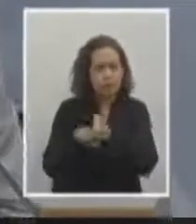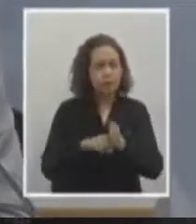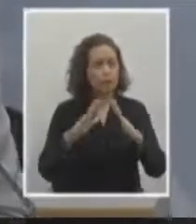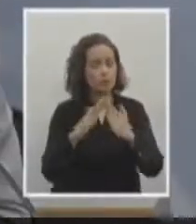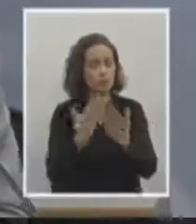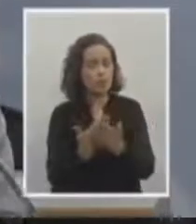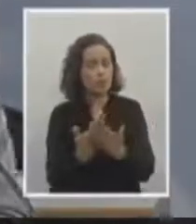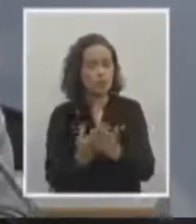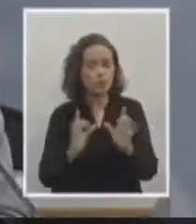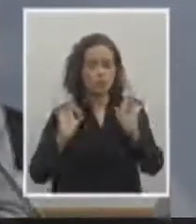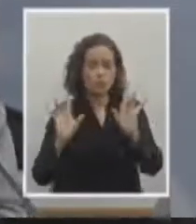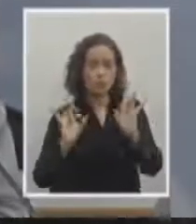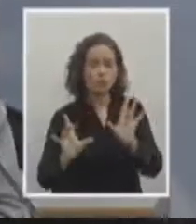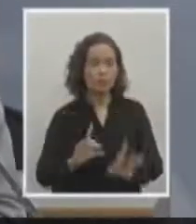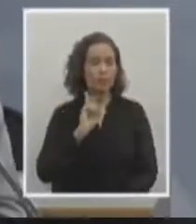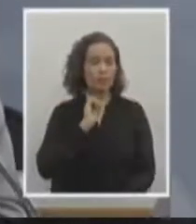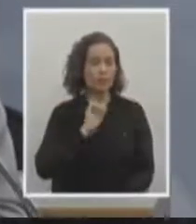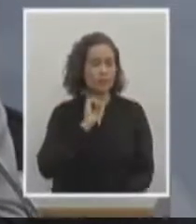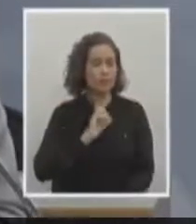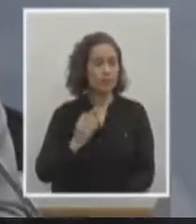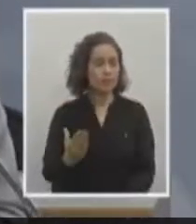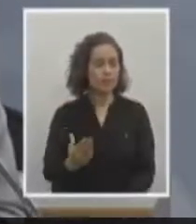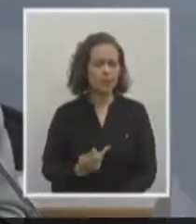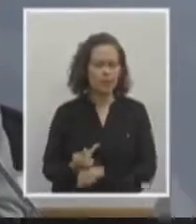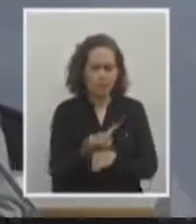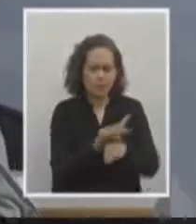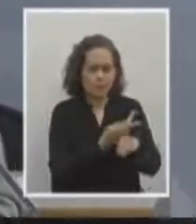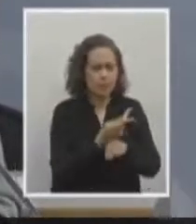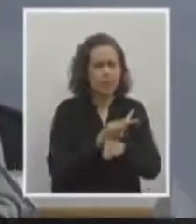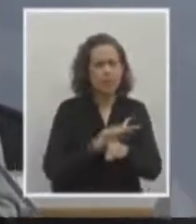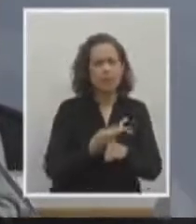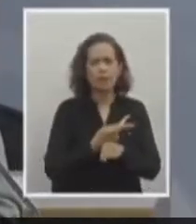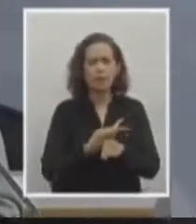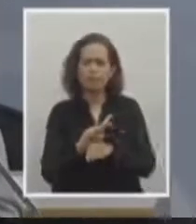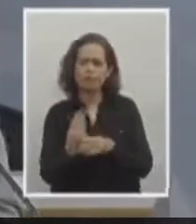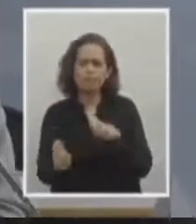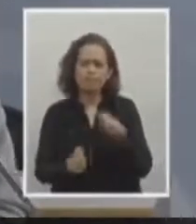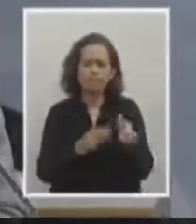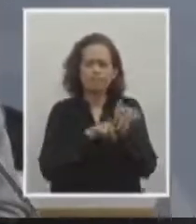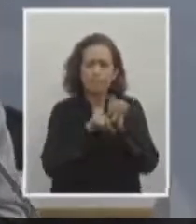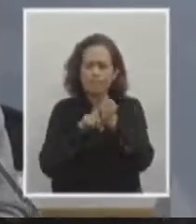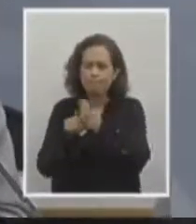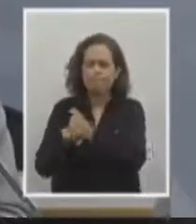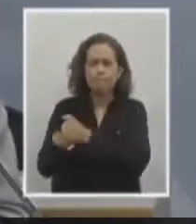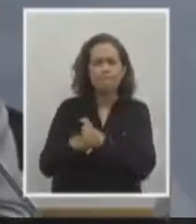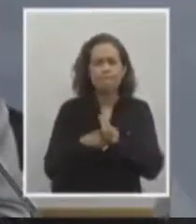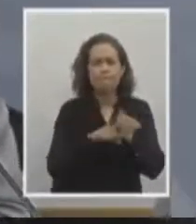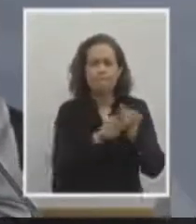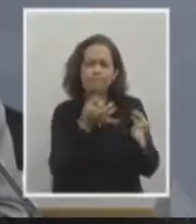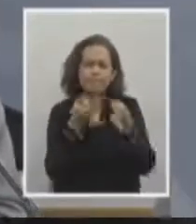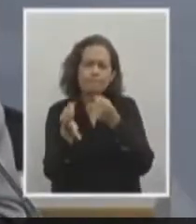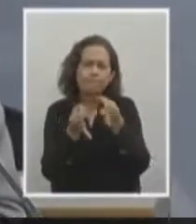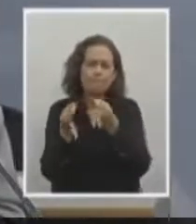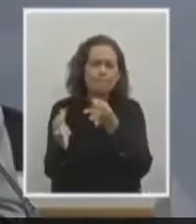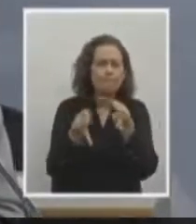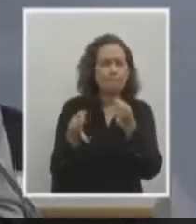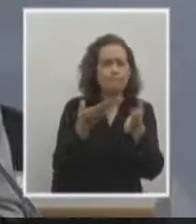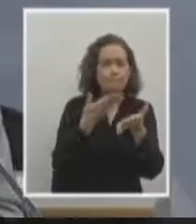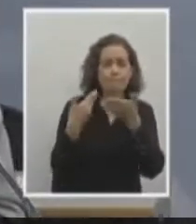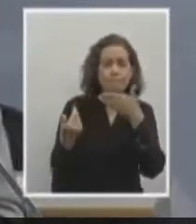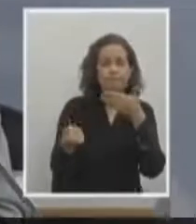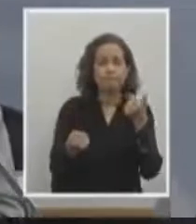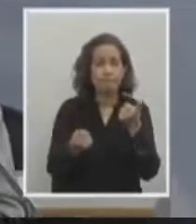de Minas Gerais. Nós buscamos conhecimento, nós buscamos alternativas para que possamos